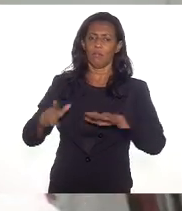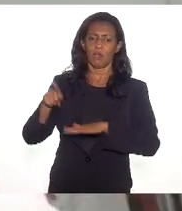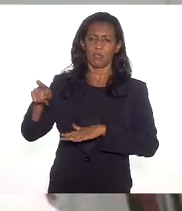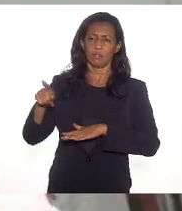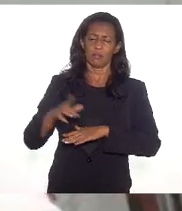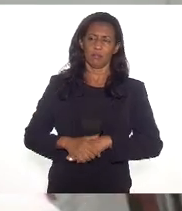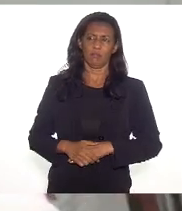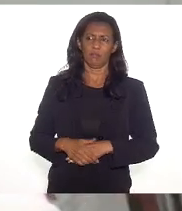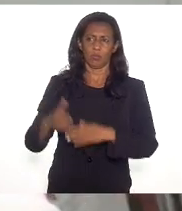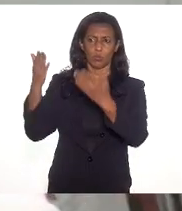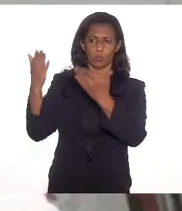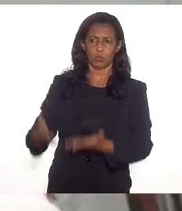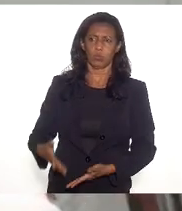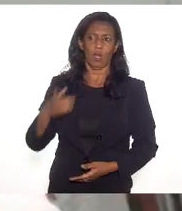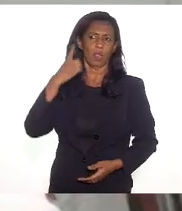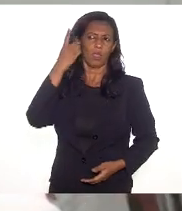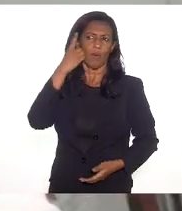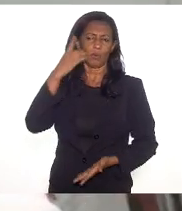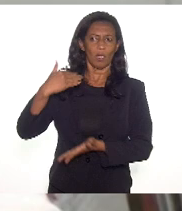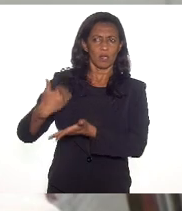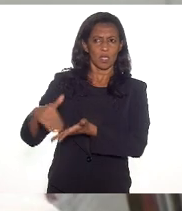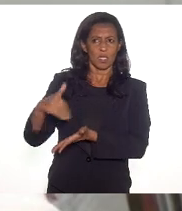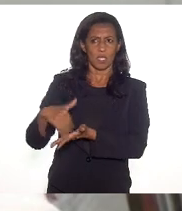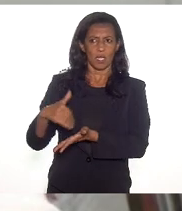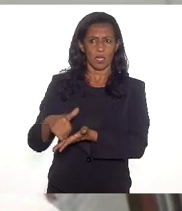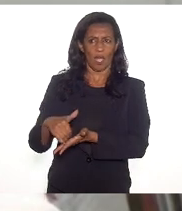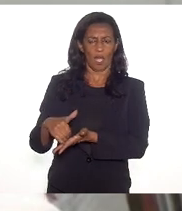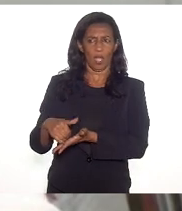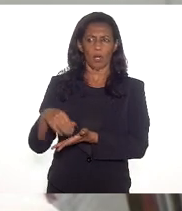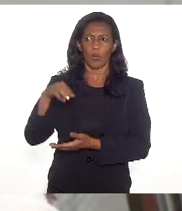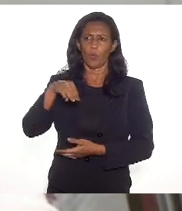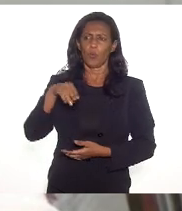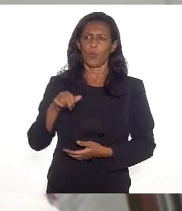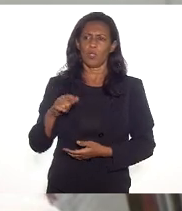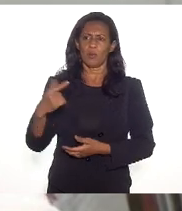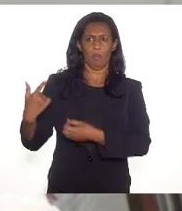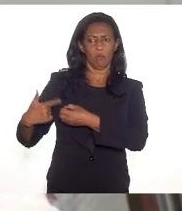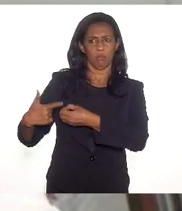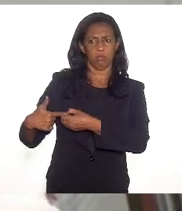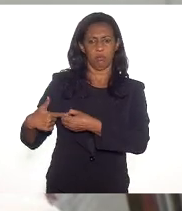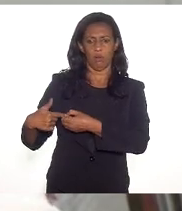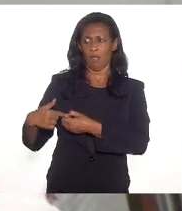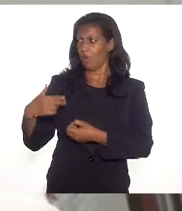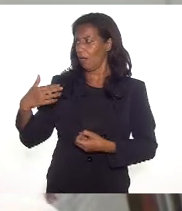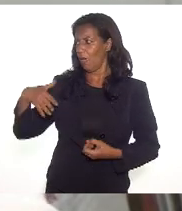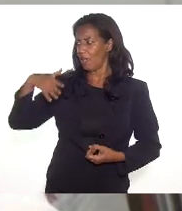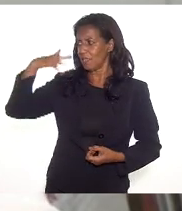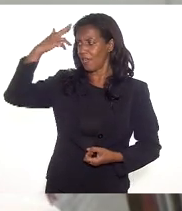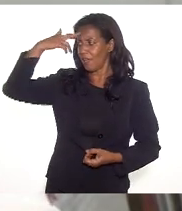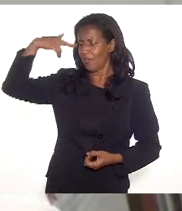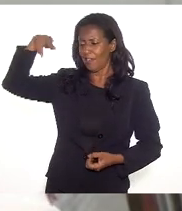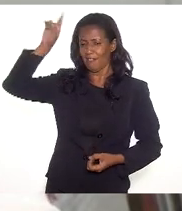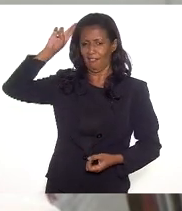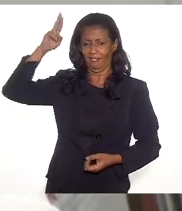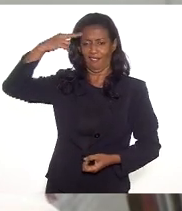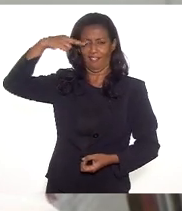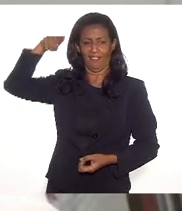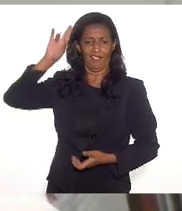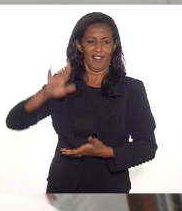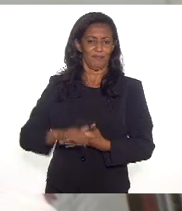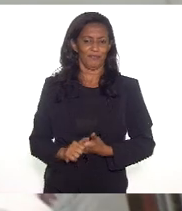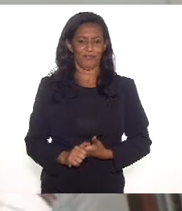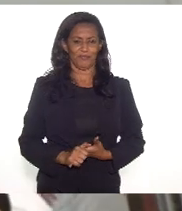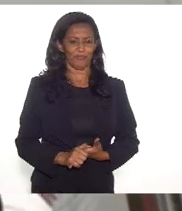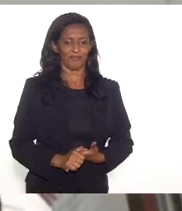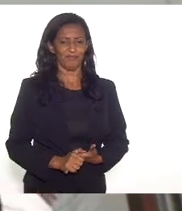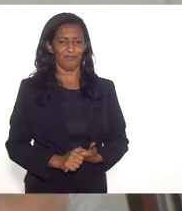Excelência, deputado e secretário municipal de Educação, Renan Ferreirinha. Vossa Excelência deveria se envergonhar